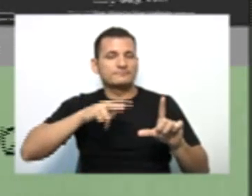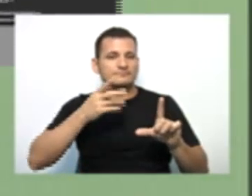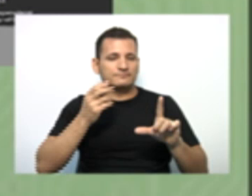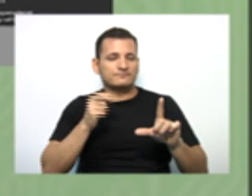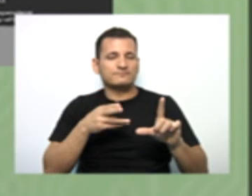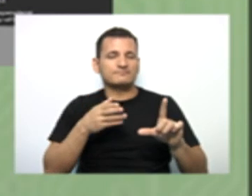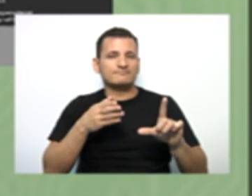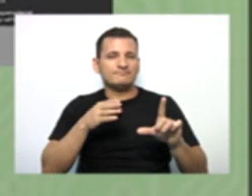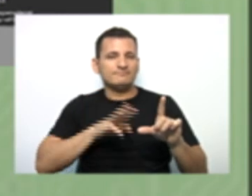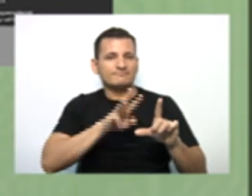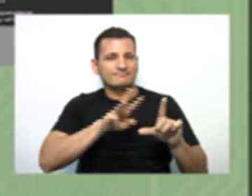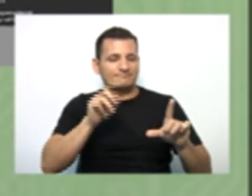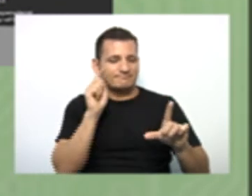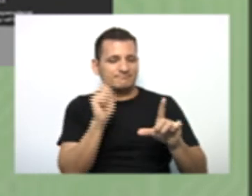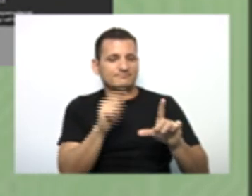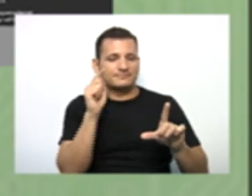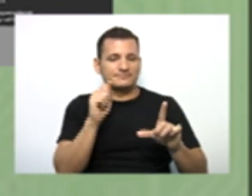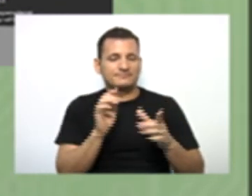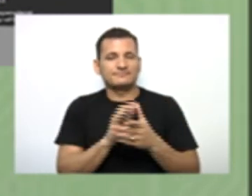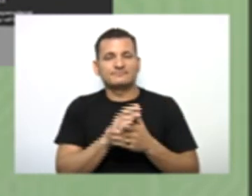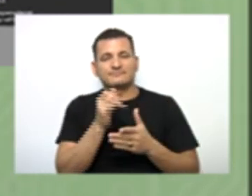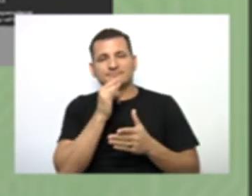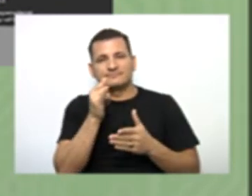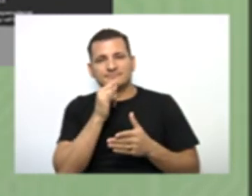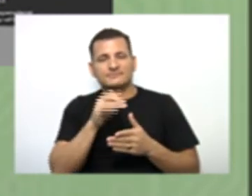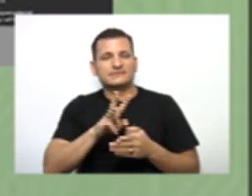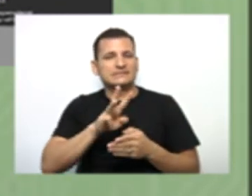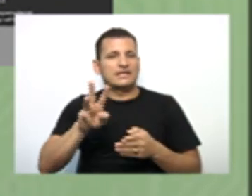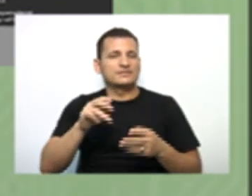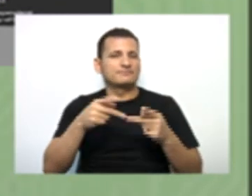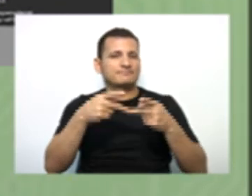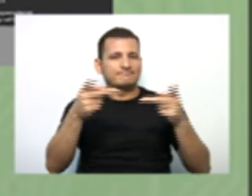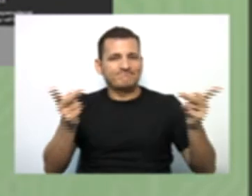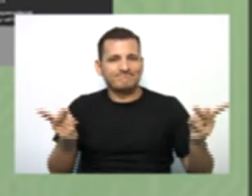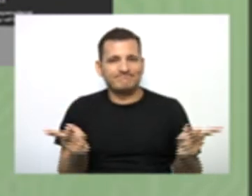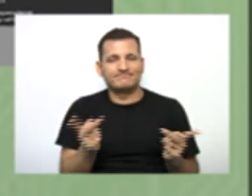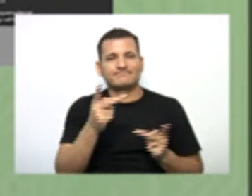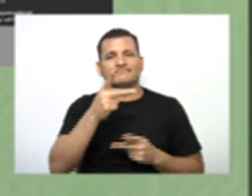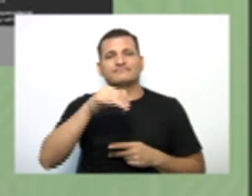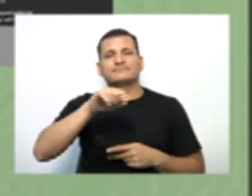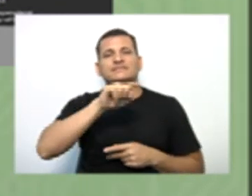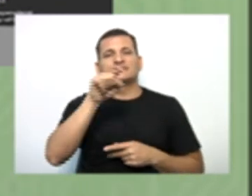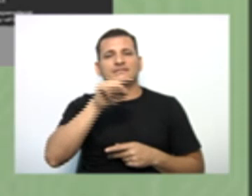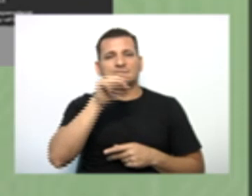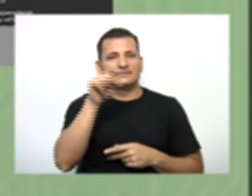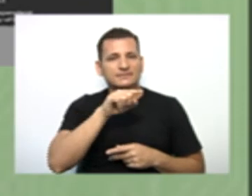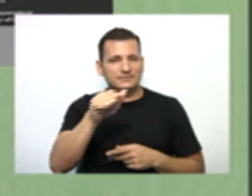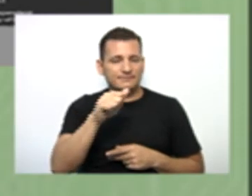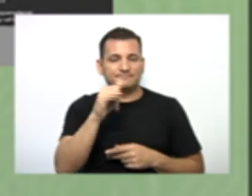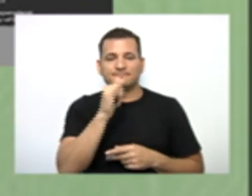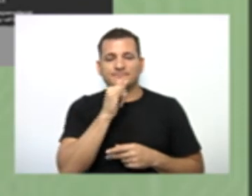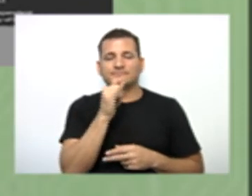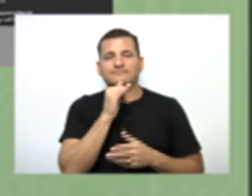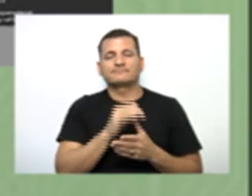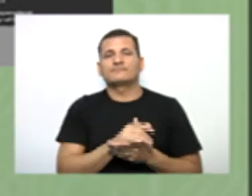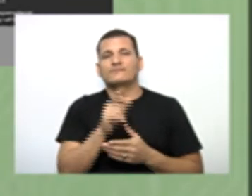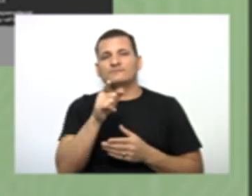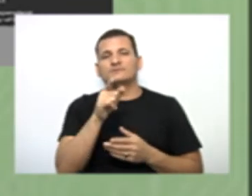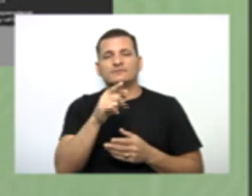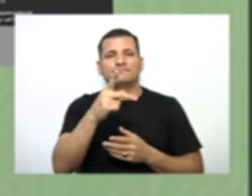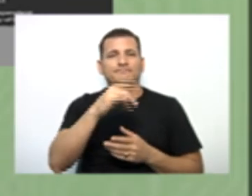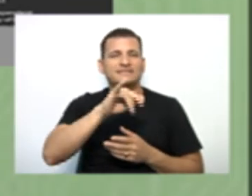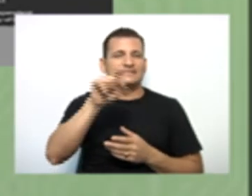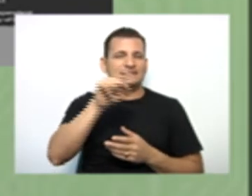vou entrar no site. Um site de pizza, por exemplo, uma pizzaria. Você vai desenvolver um site para